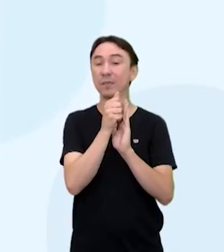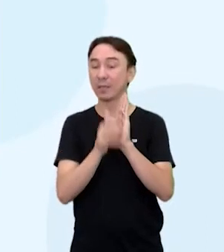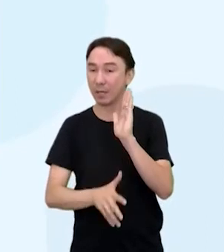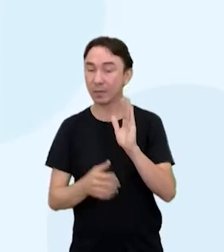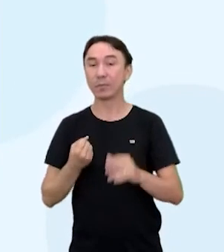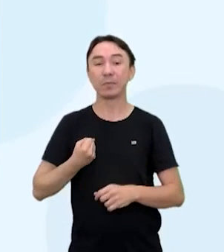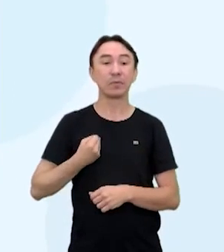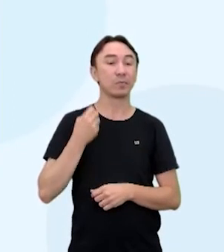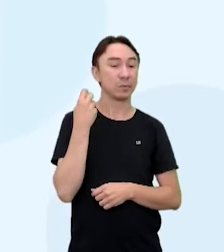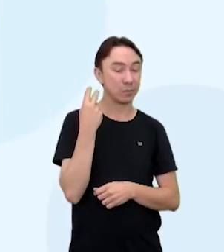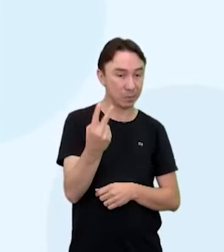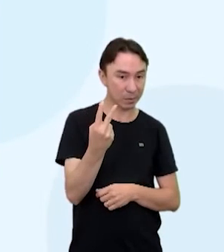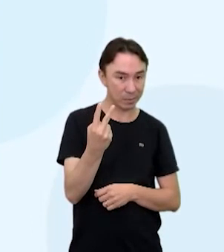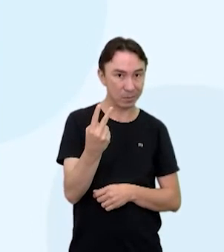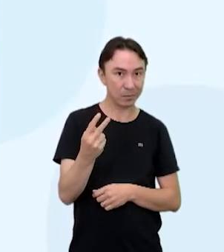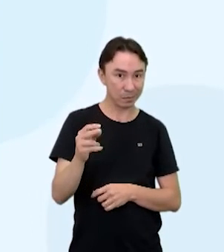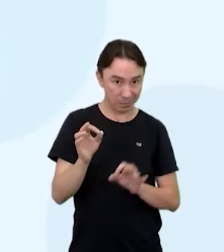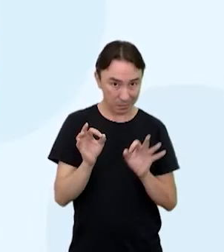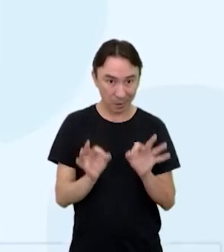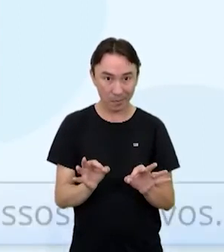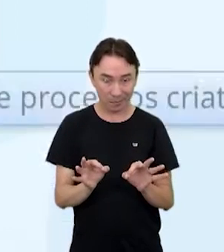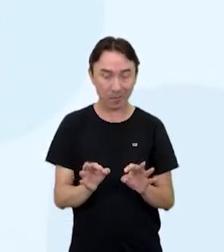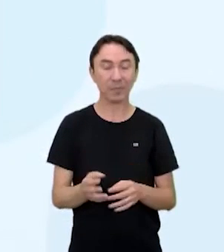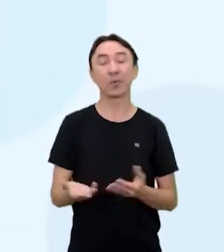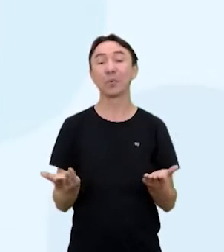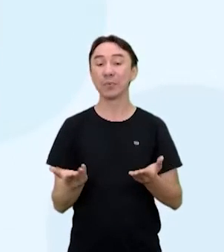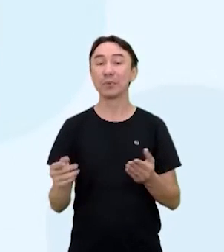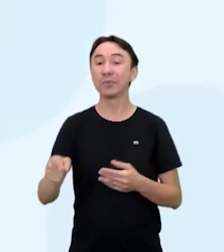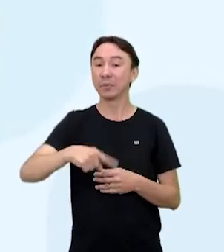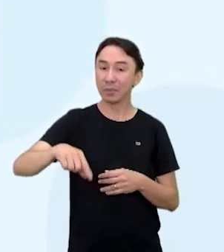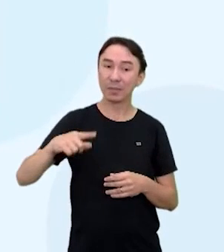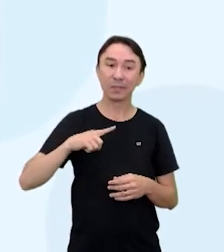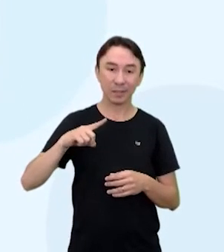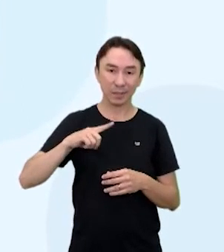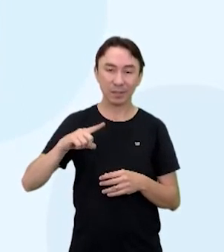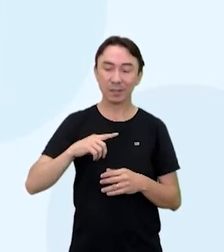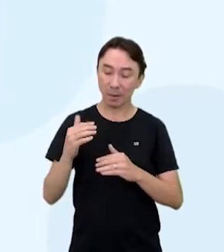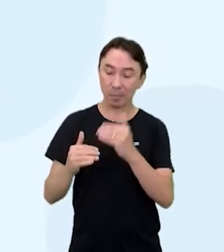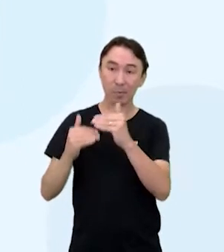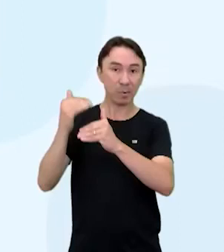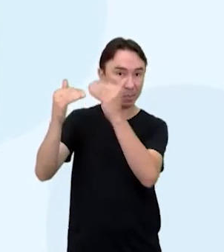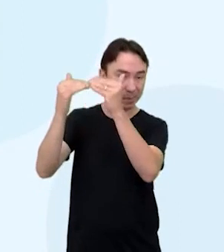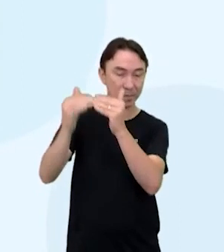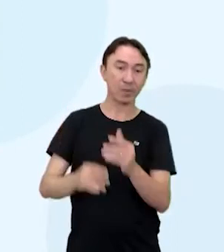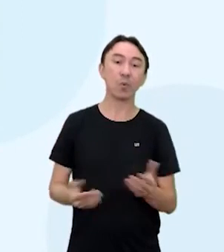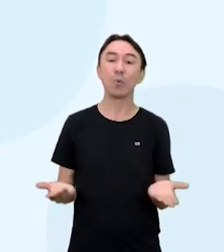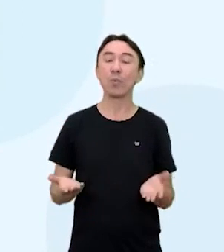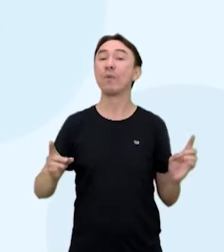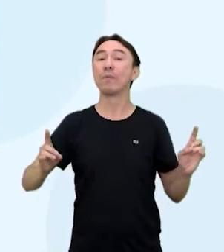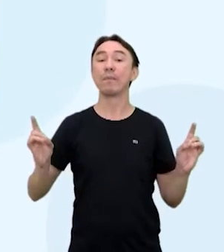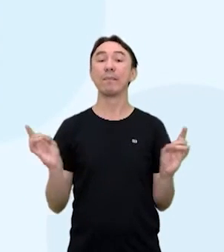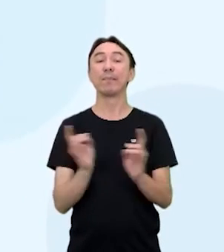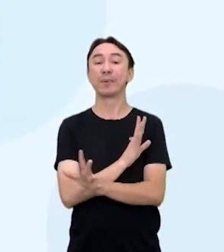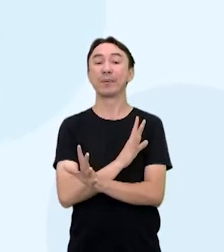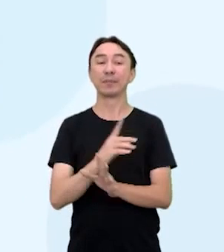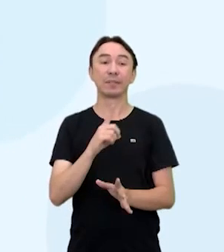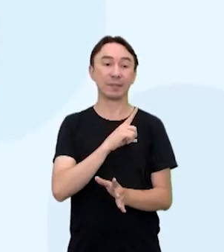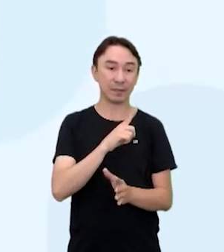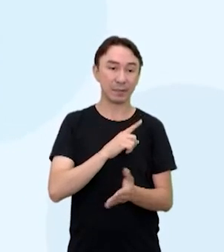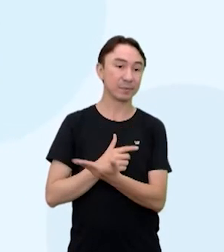certo? Estamos encerrando agora o desenvolvimento. E aqui os nossos eixos